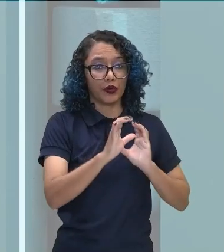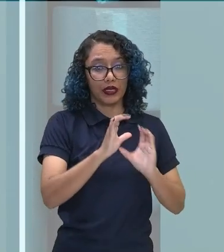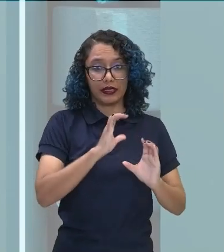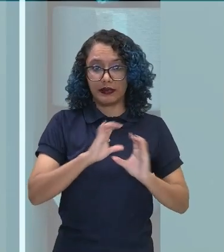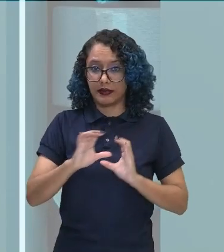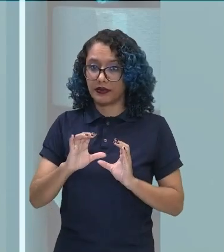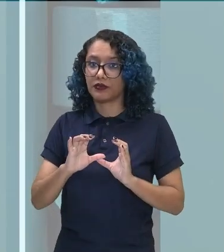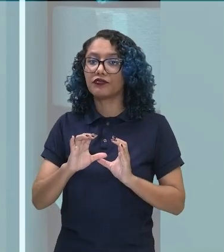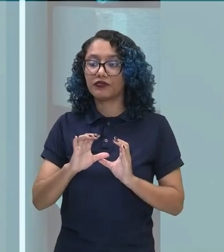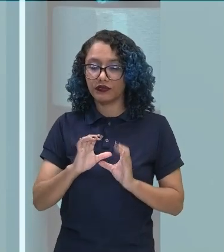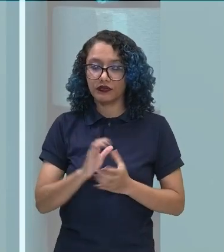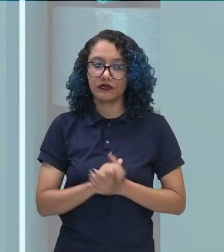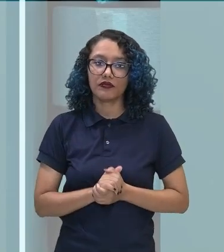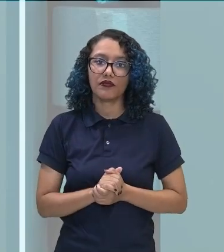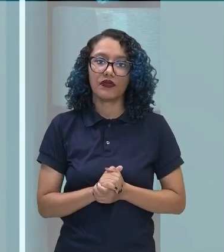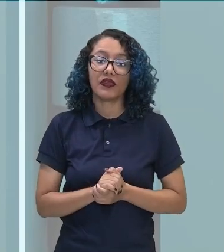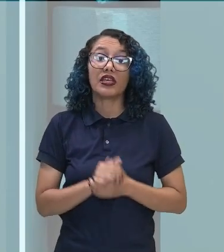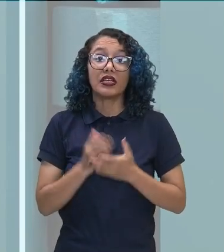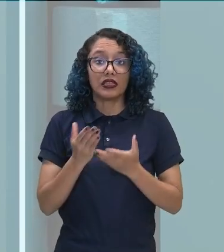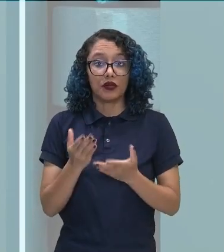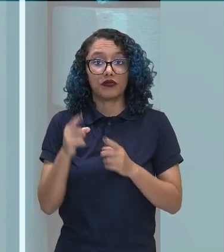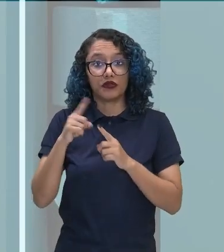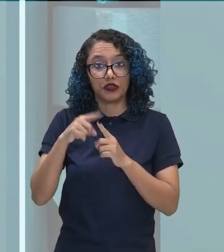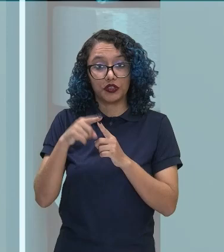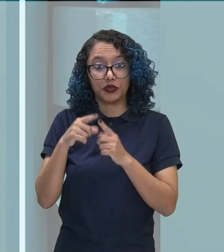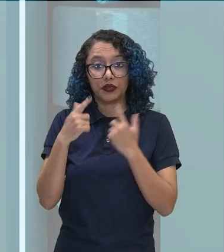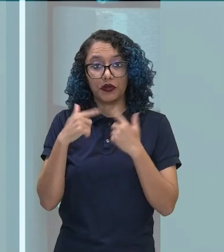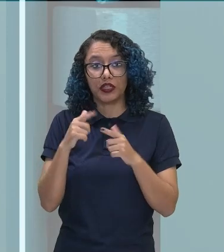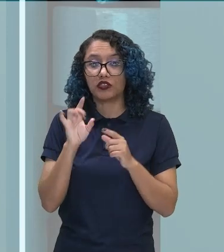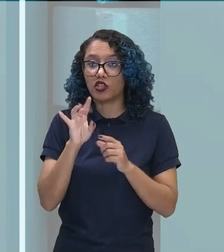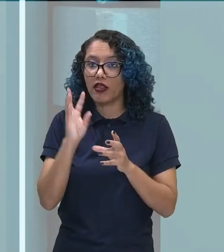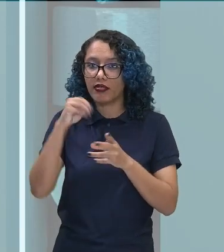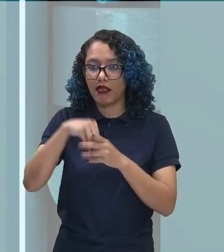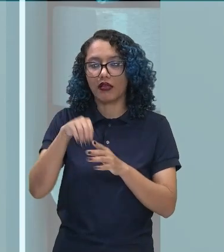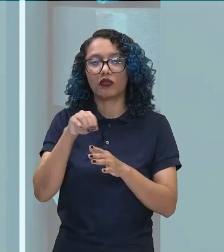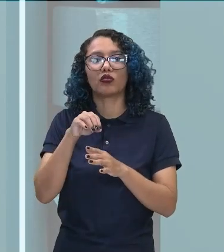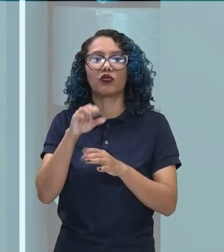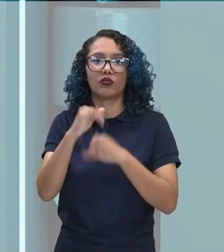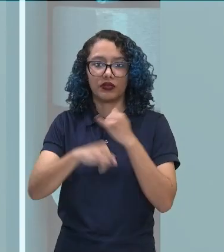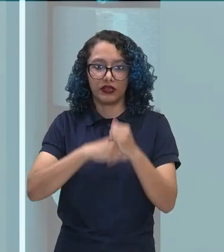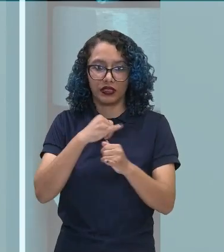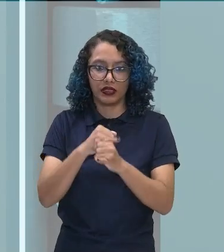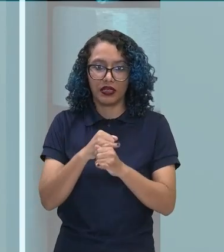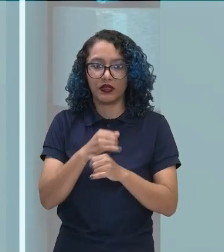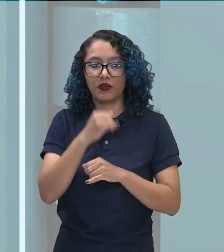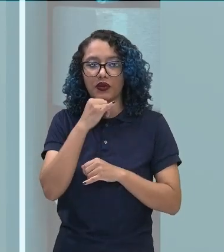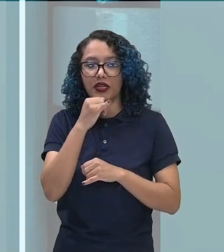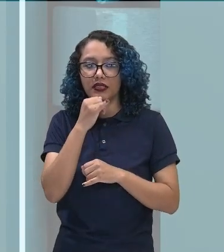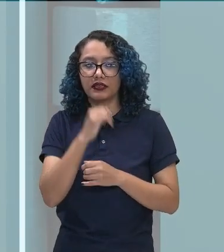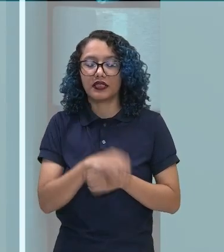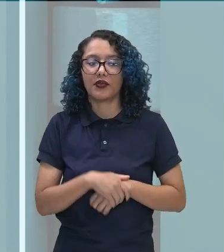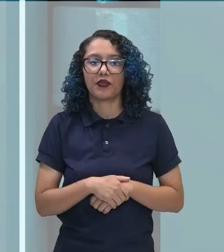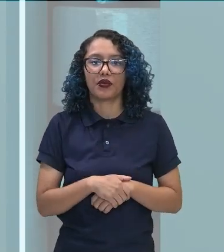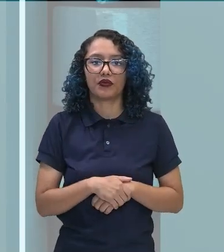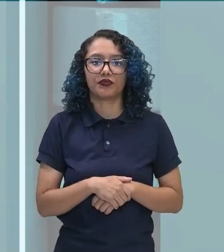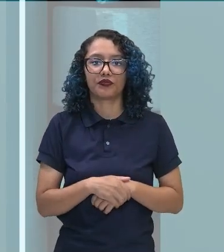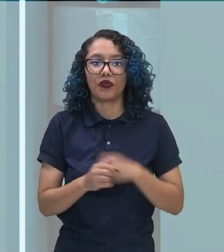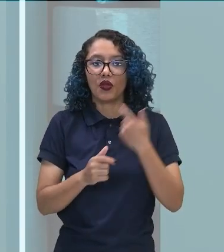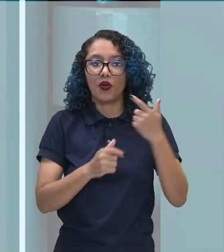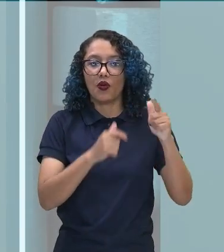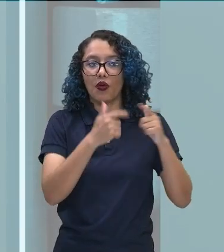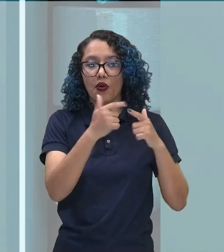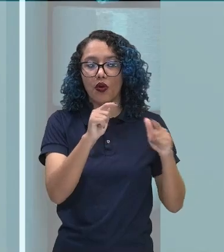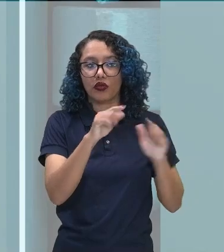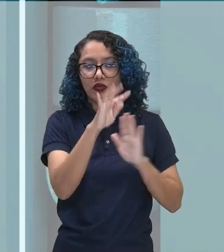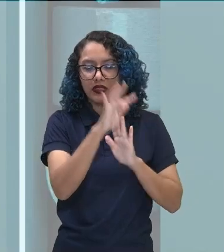O internetês só pode ser usado na internet. Eu não posso suprimir letras e palavras dentro de um outro tipo